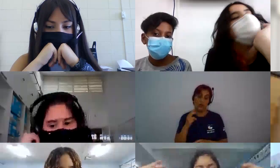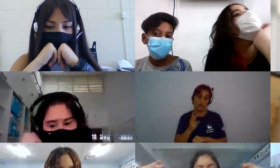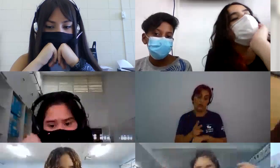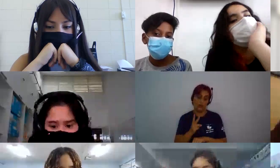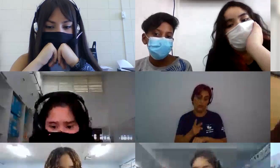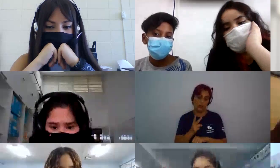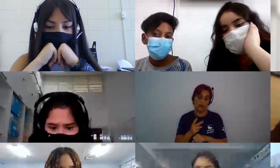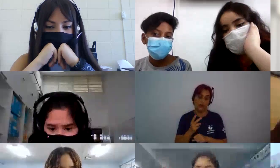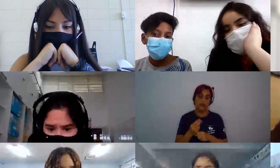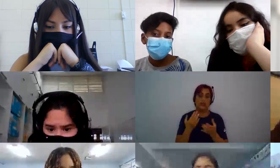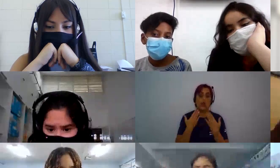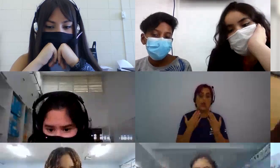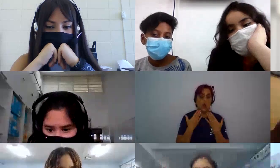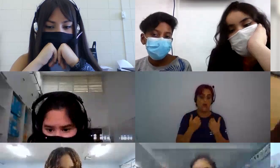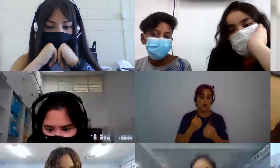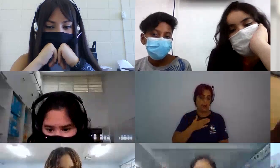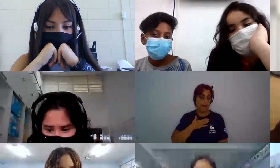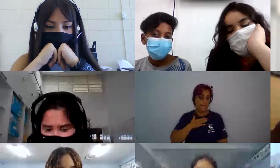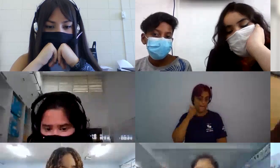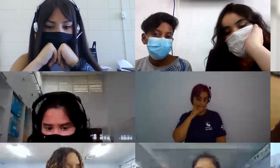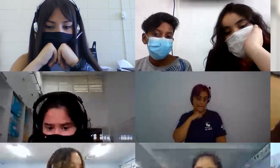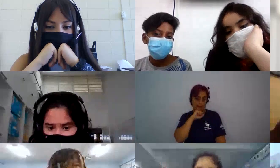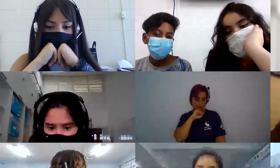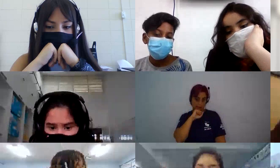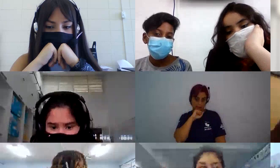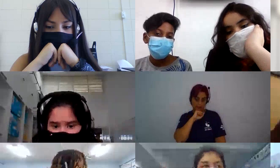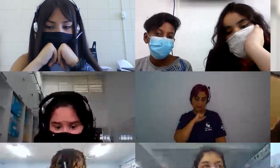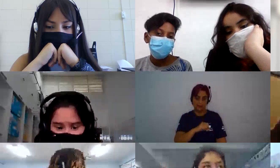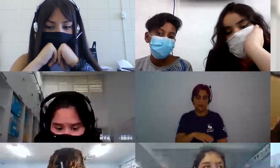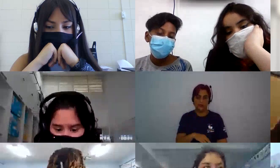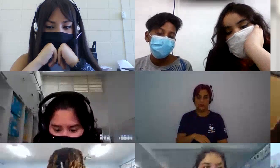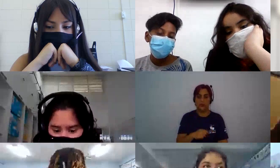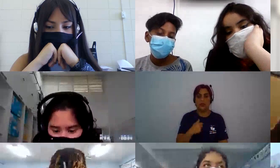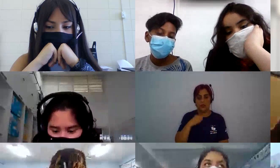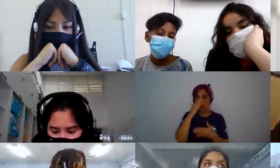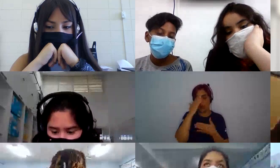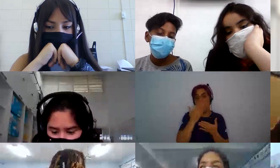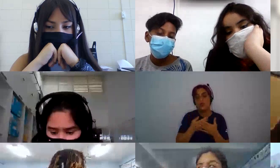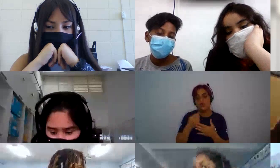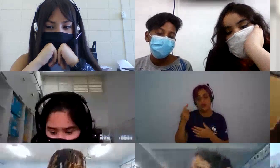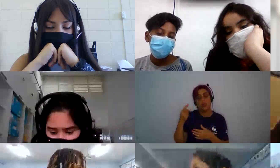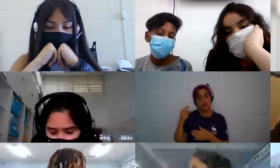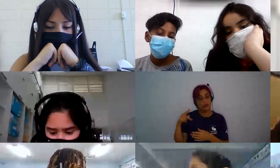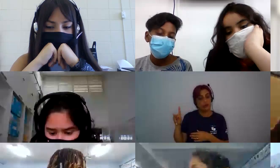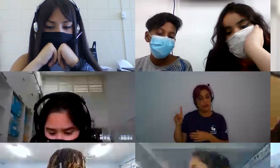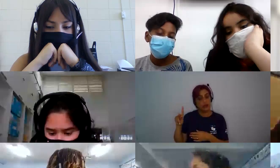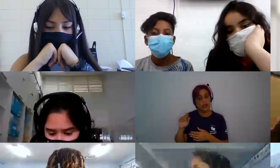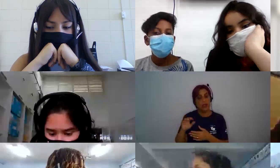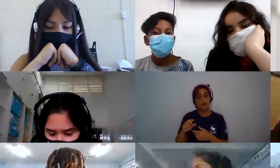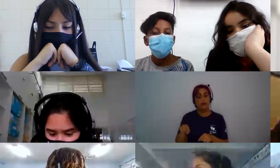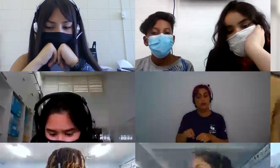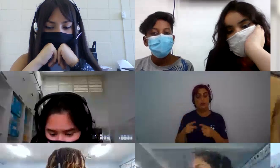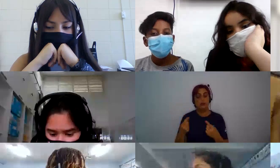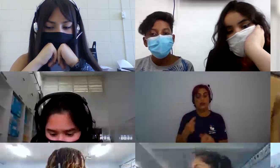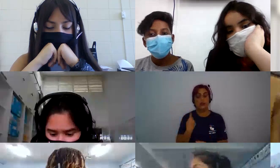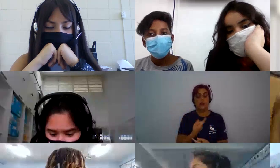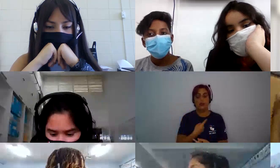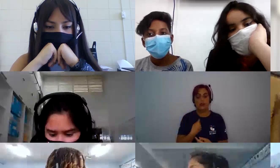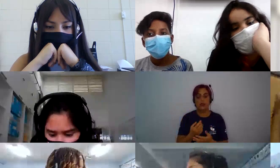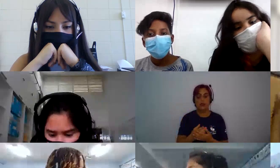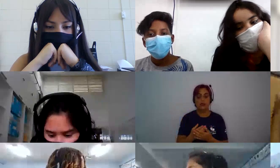converso com ela sobre essas coisas. Aí eu tenho muita confiança nela, ela também confia em mim, então a gente conversa sobre